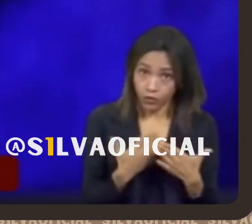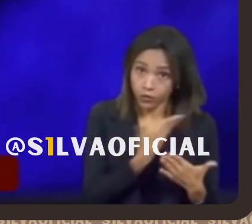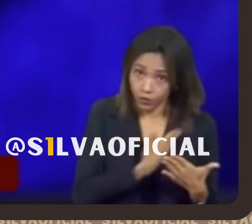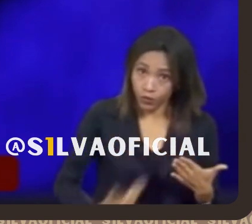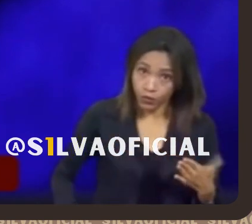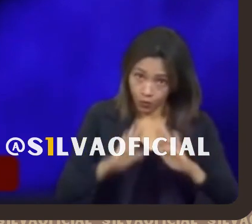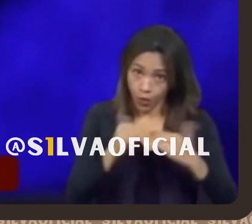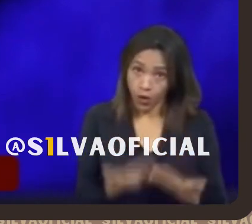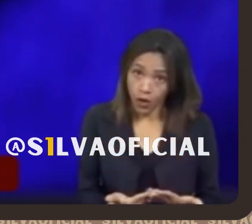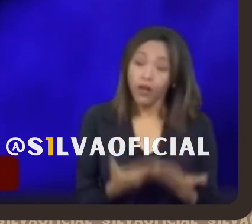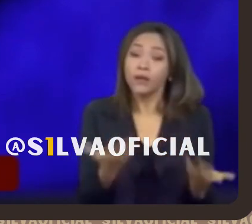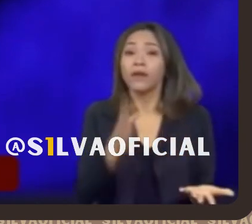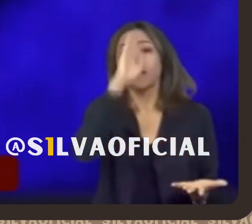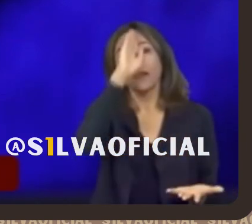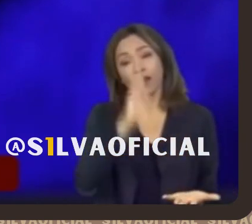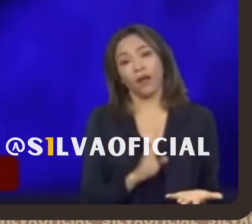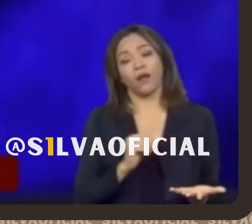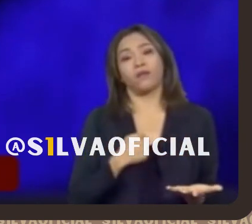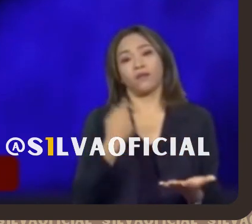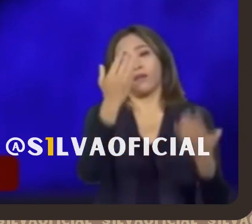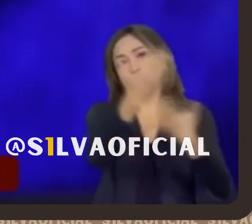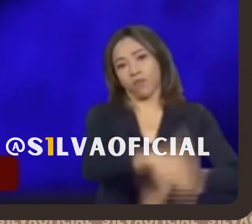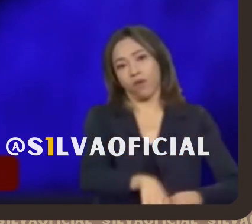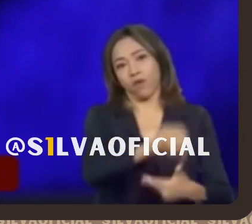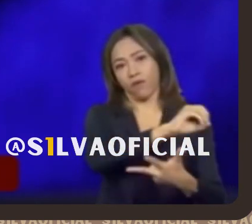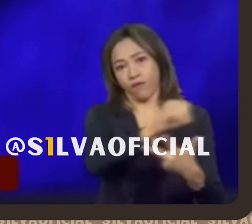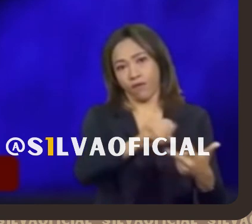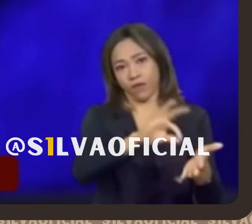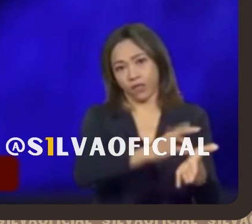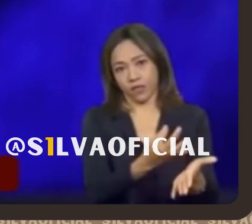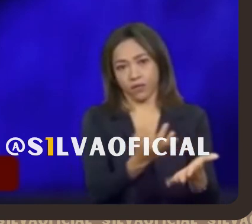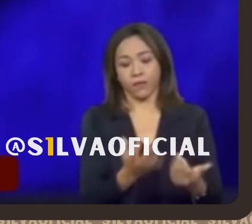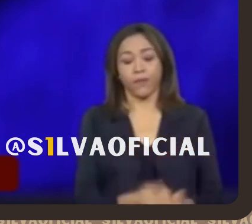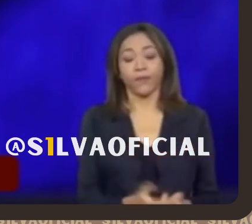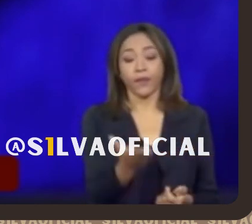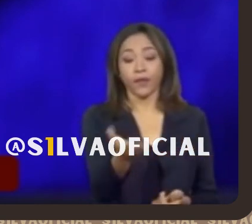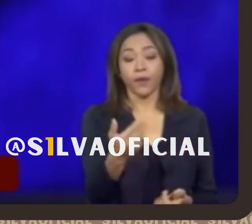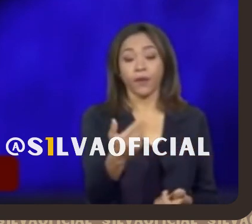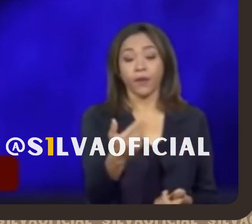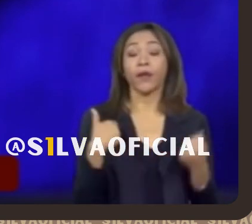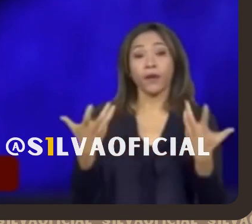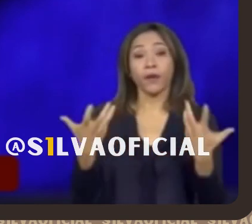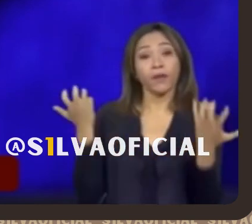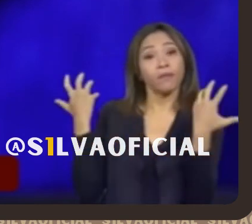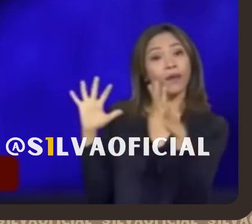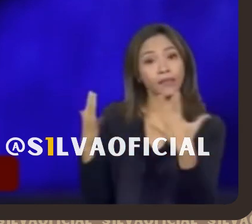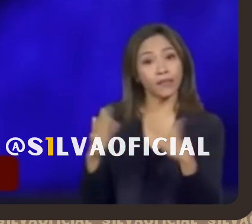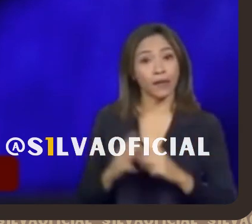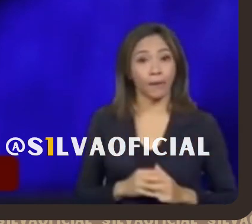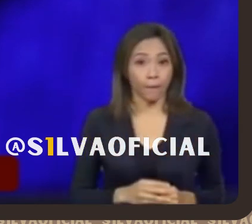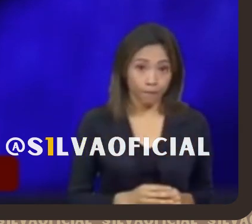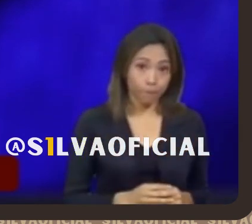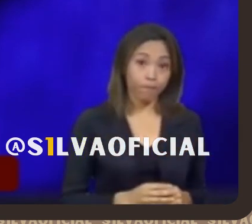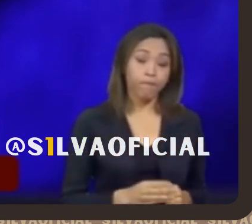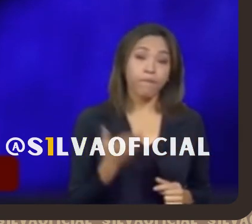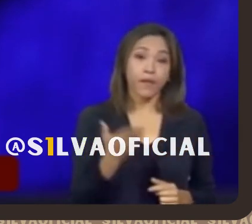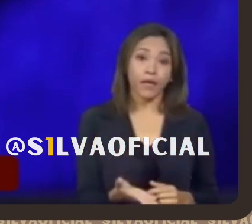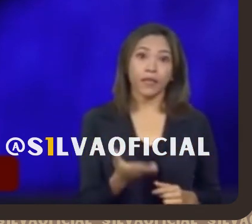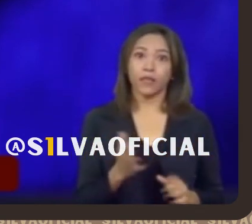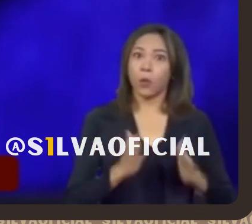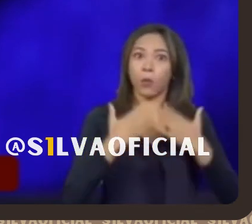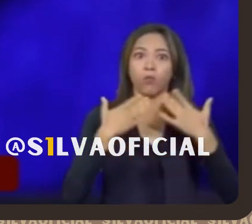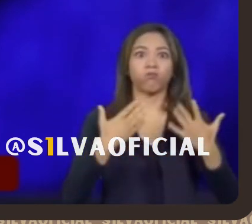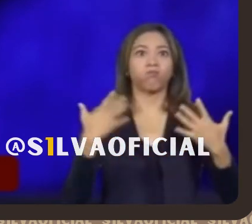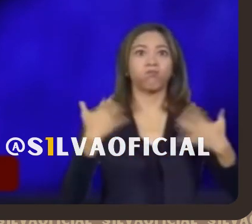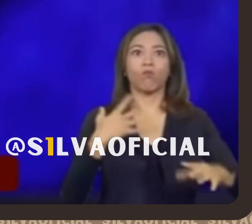criar mecanismo de estimular mas eu queria só parabenizar Presidente Esse é um dos maiores eventos ocorre no no Brasil são são